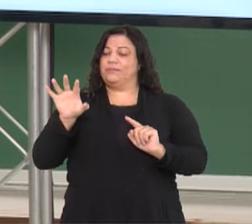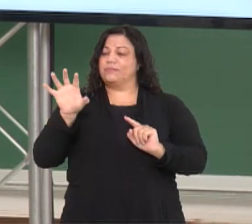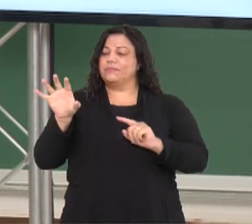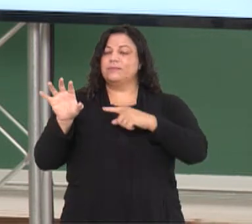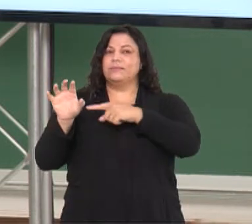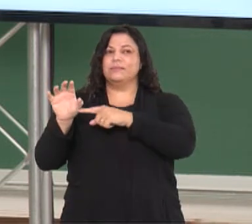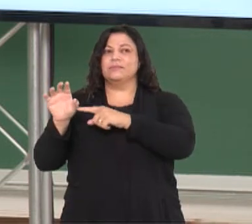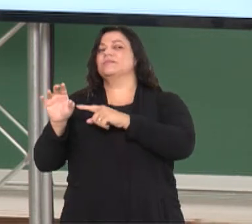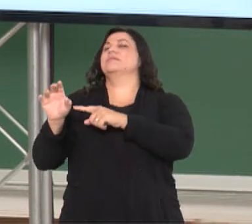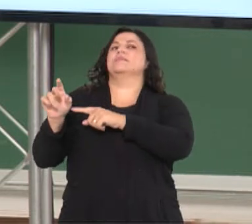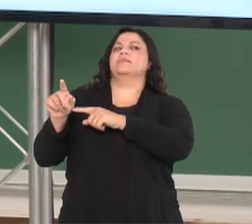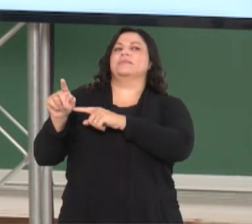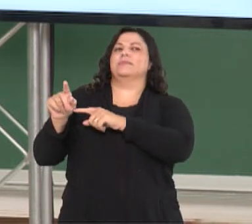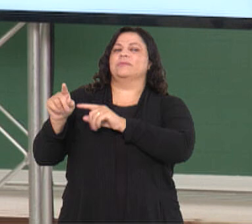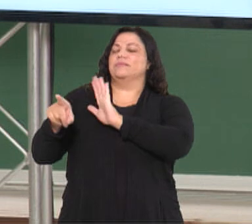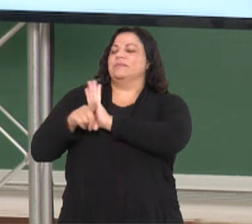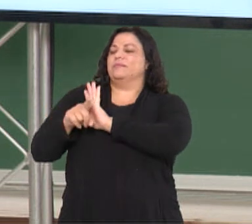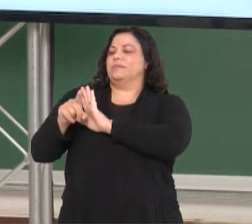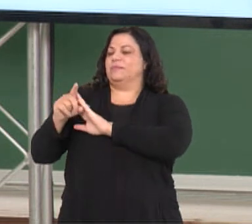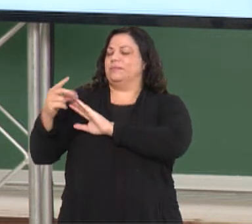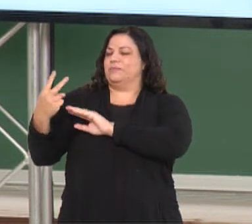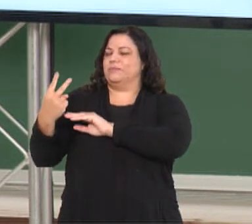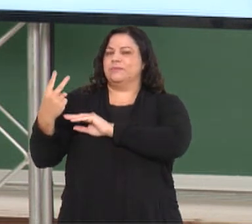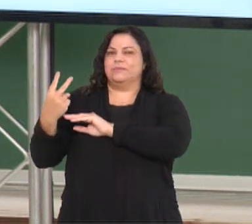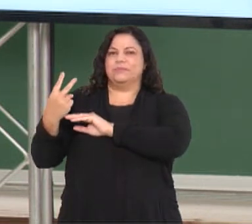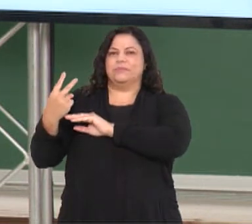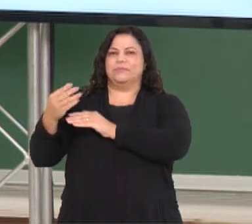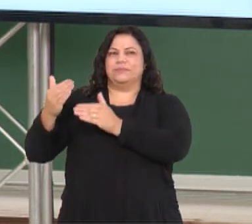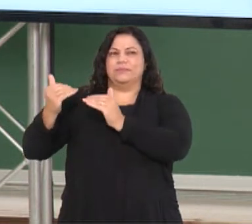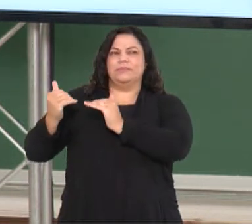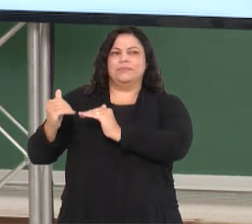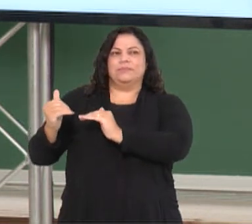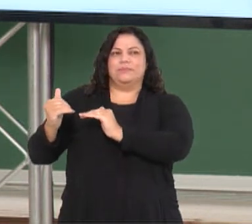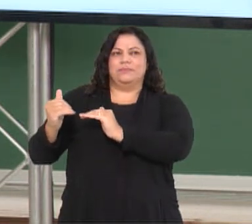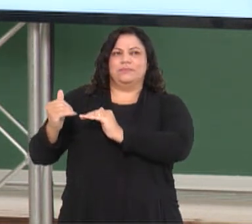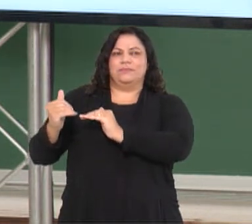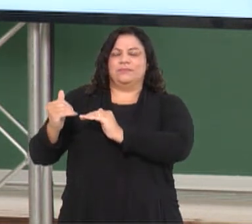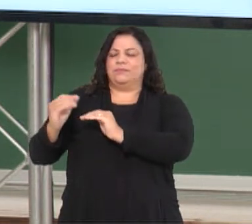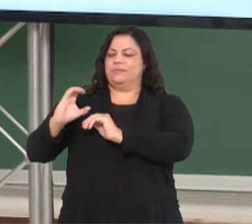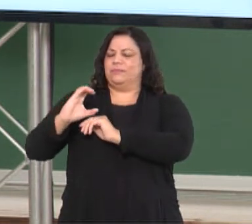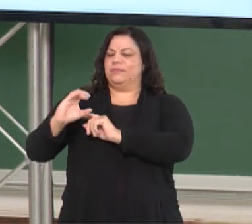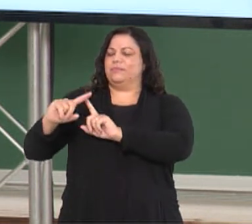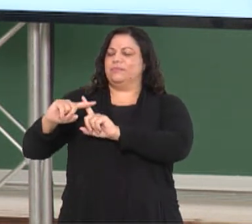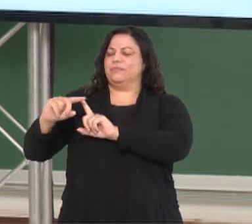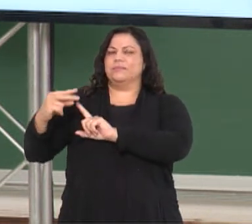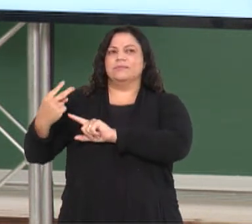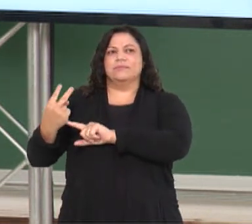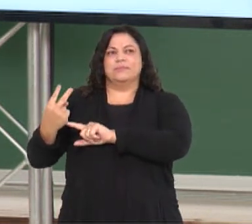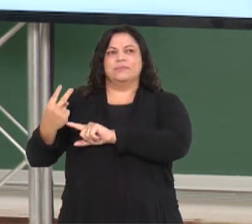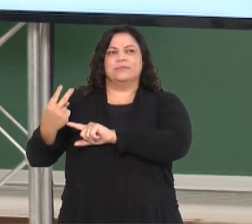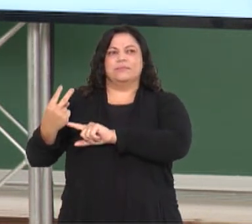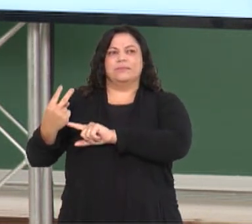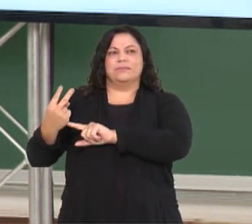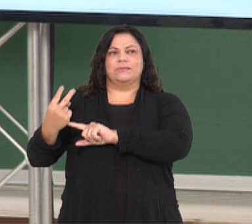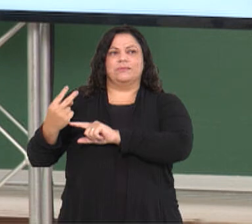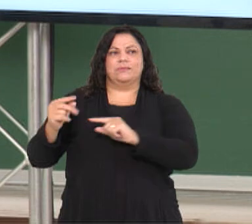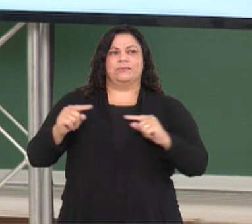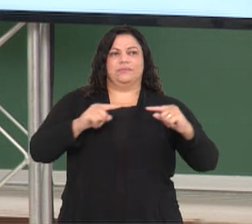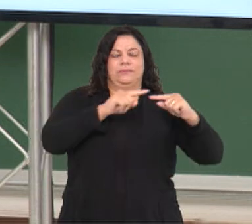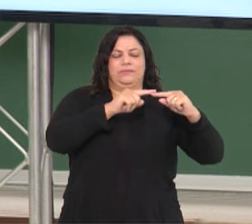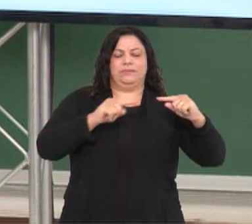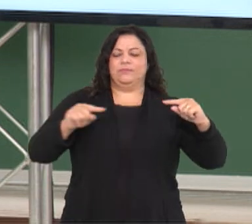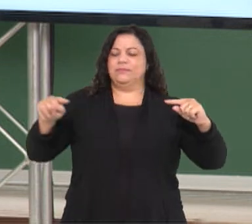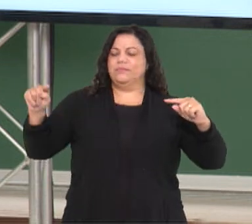menos 2 dá c mais 2 por causa do sinal. Então, eu tenho agora o quê? Do lado esquerdo, eu tenho o resultado de g